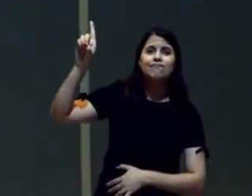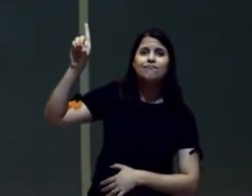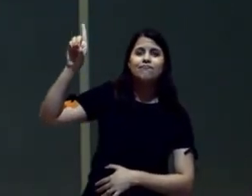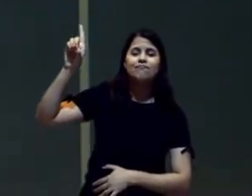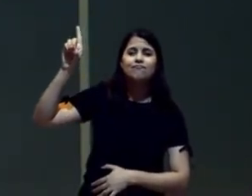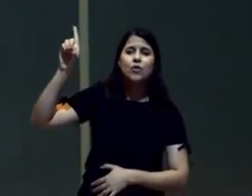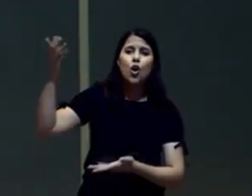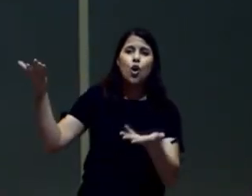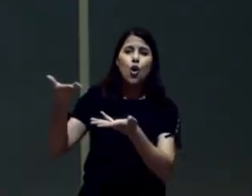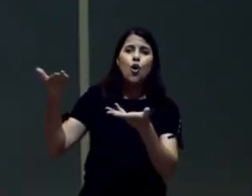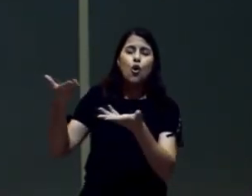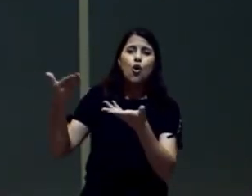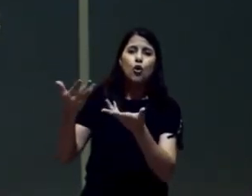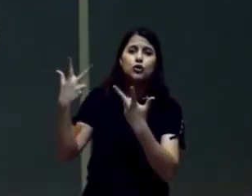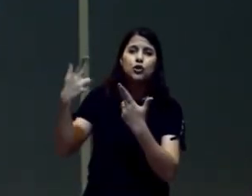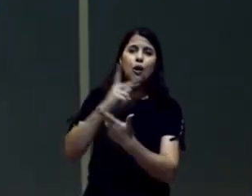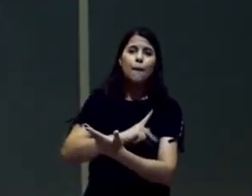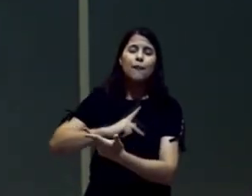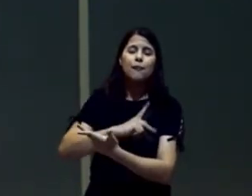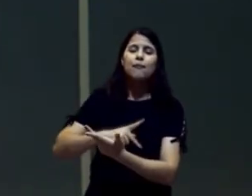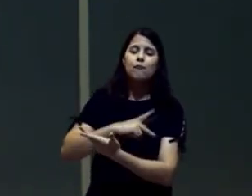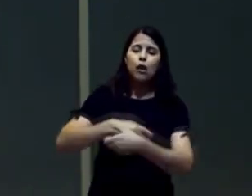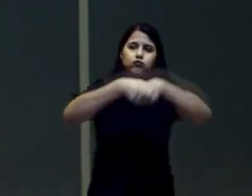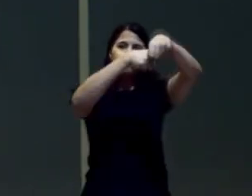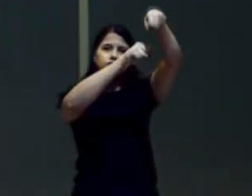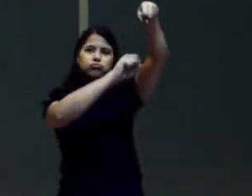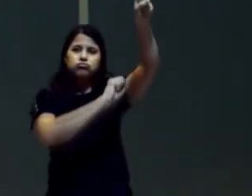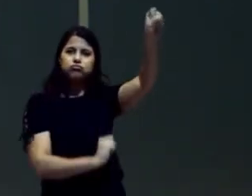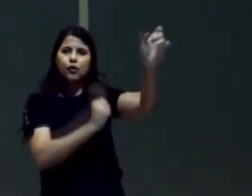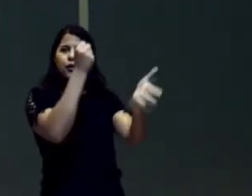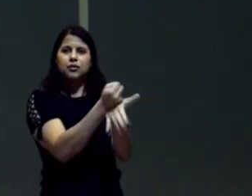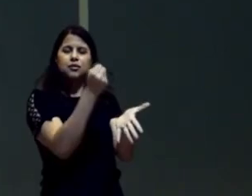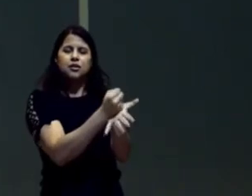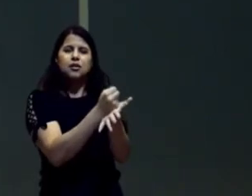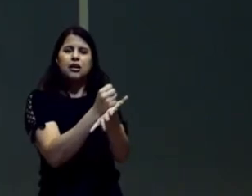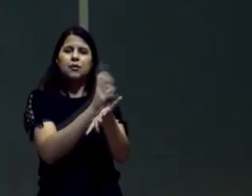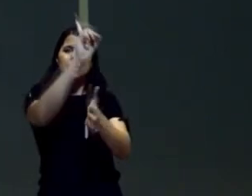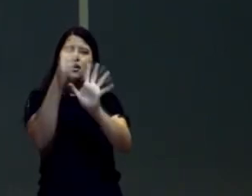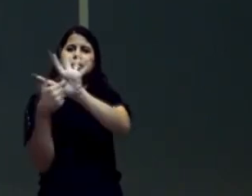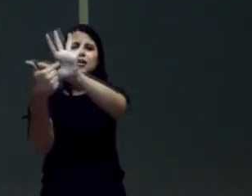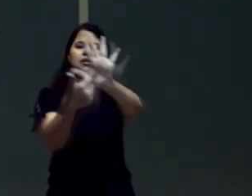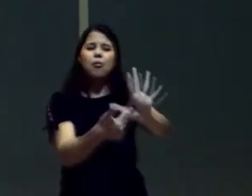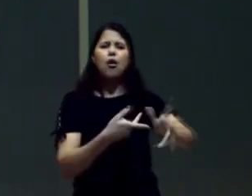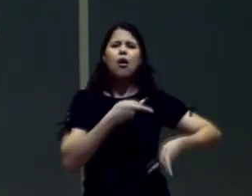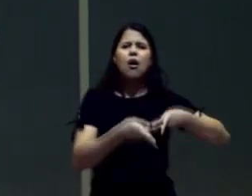um testamento nesta noite diante de nós, e nesse testamento Ele está transmitindo uma herança.